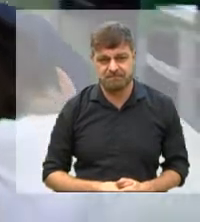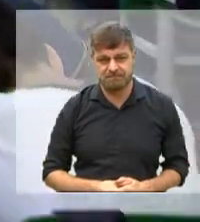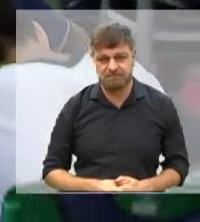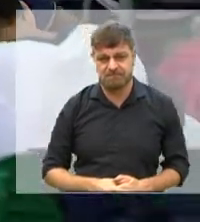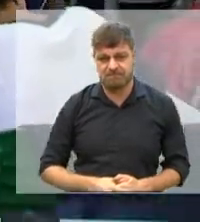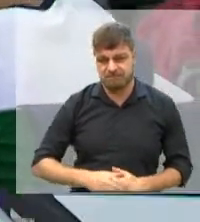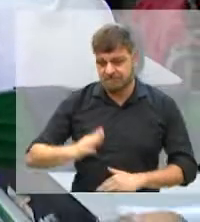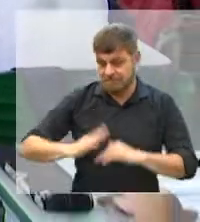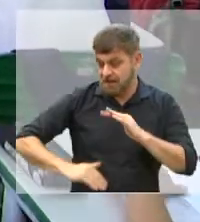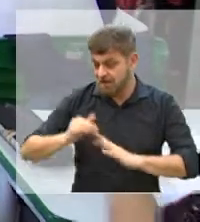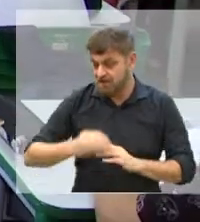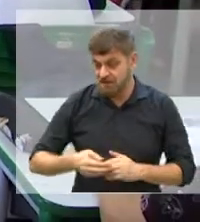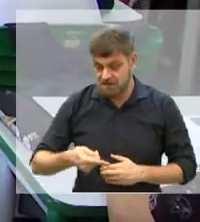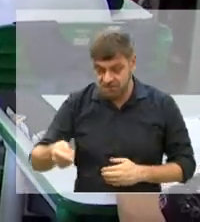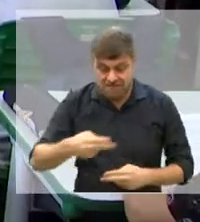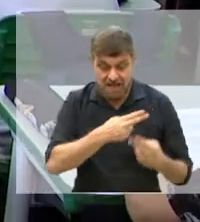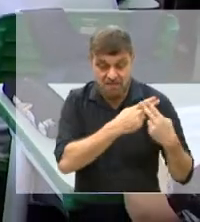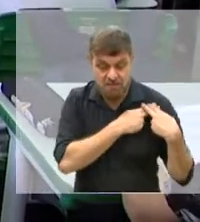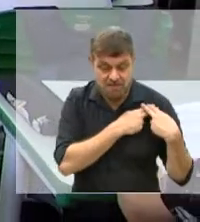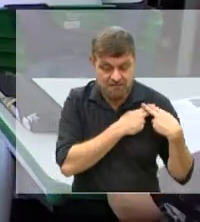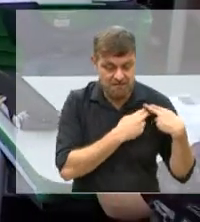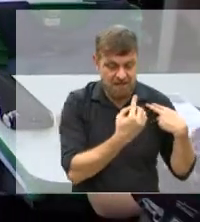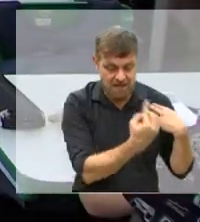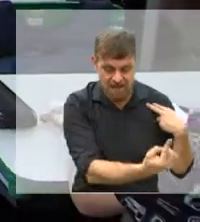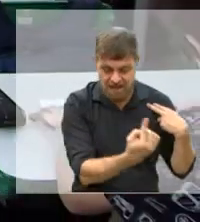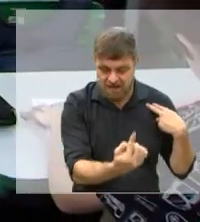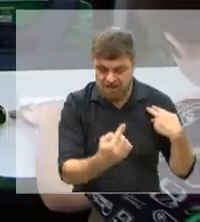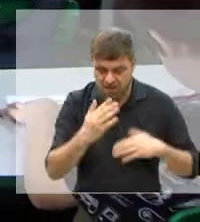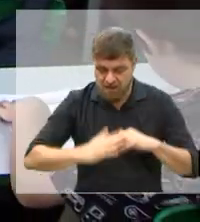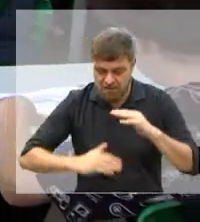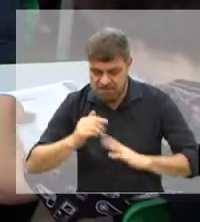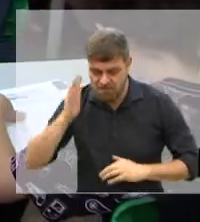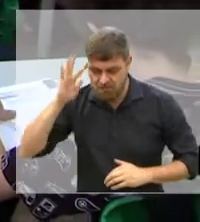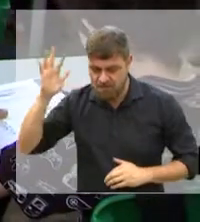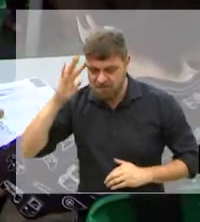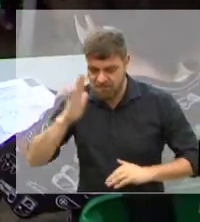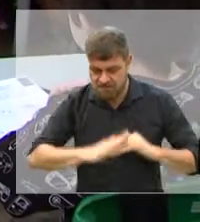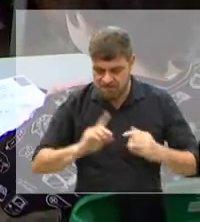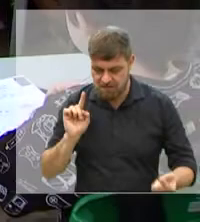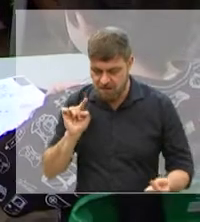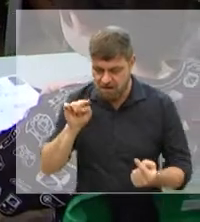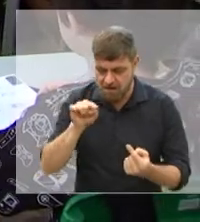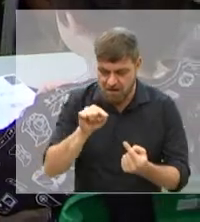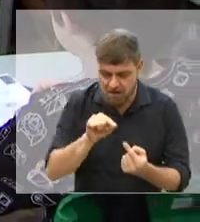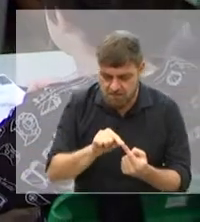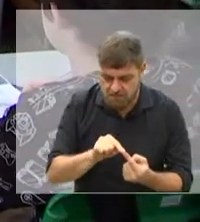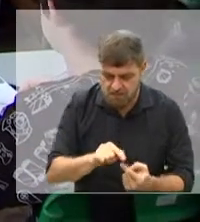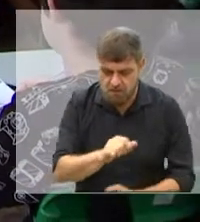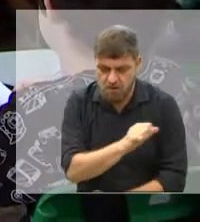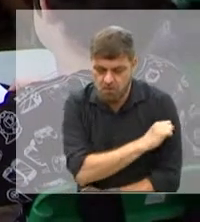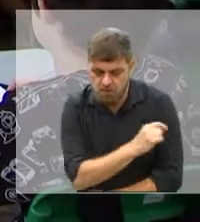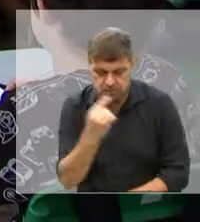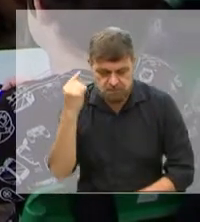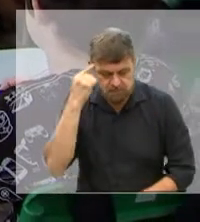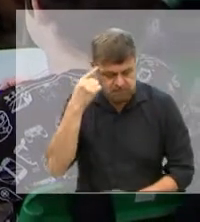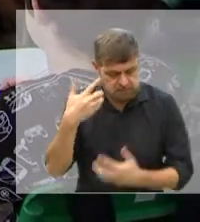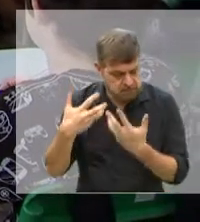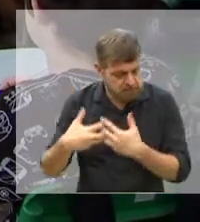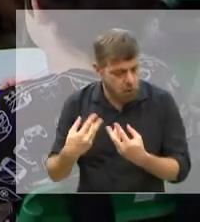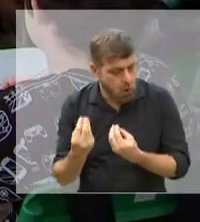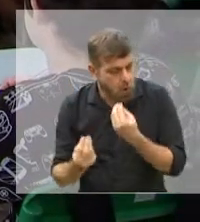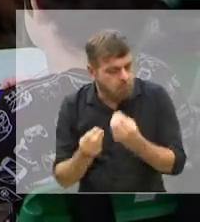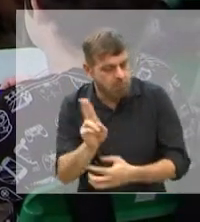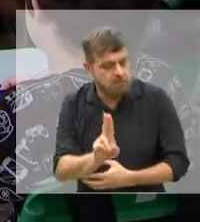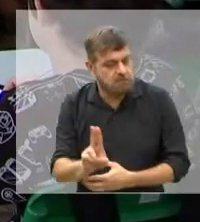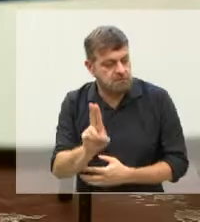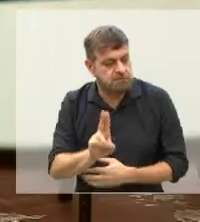distribuindo tarefas para que seja feita a aplicação e o aluno elabore como é que ele pode